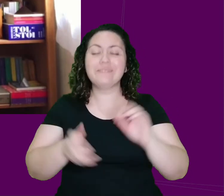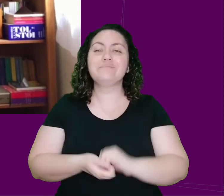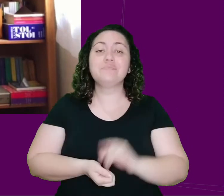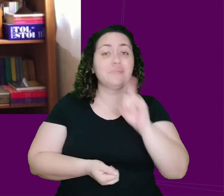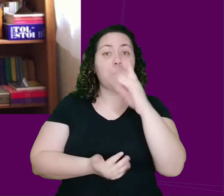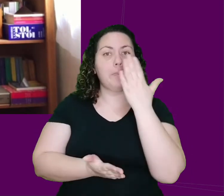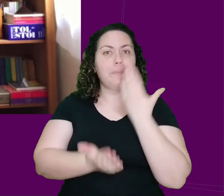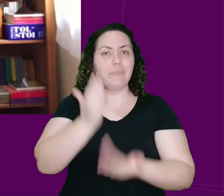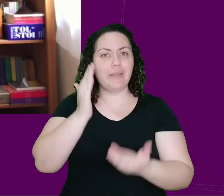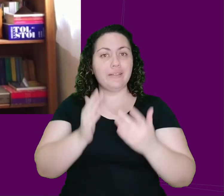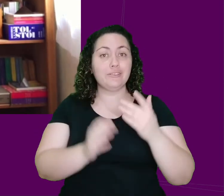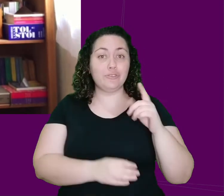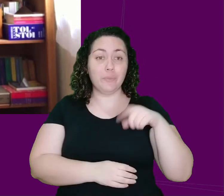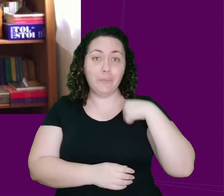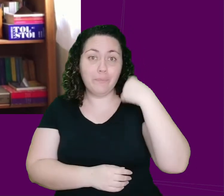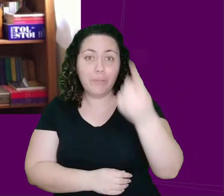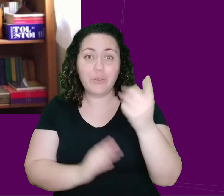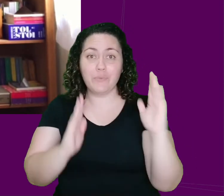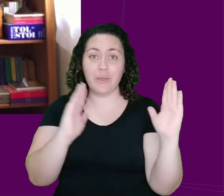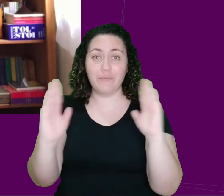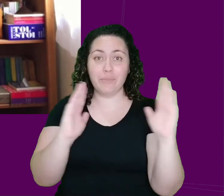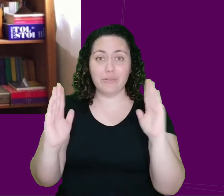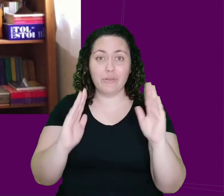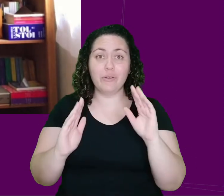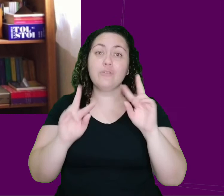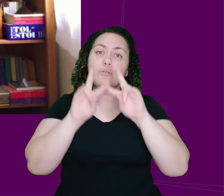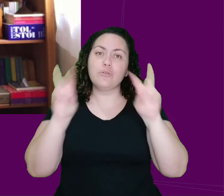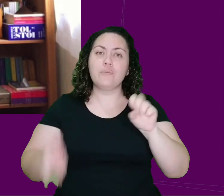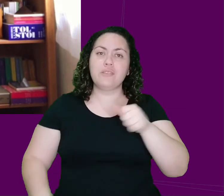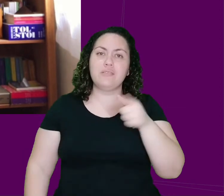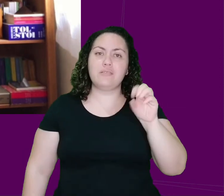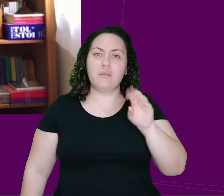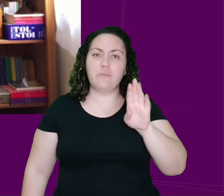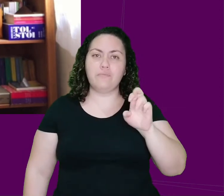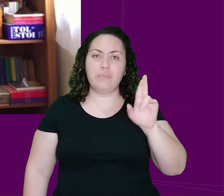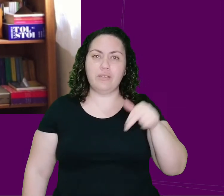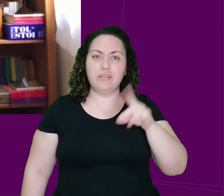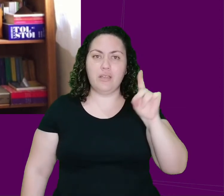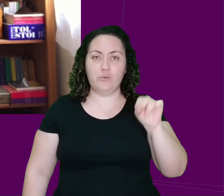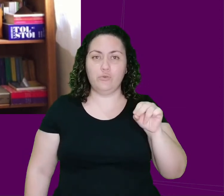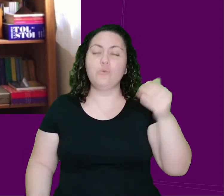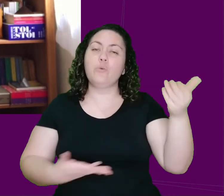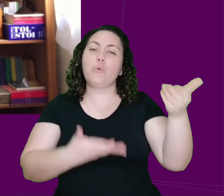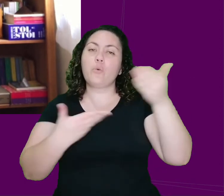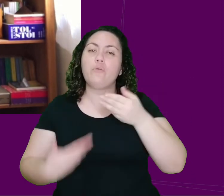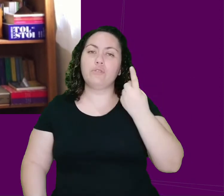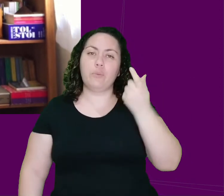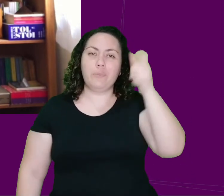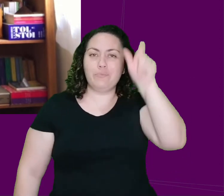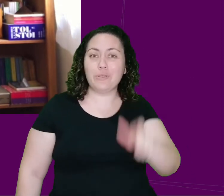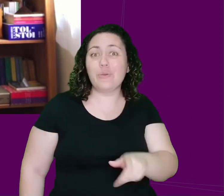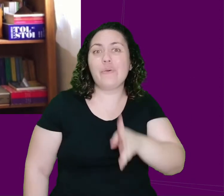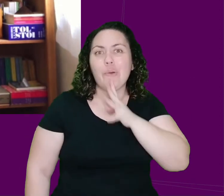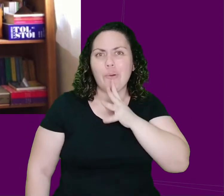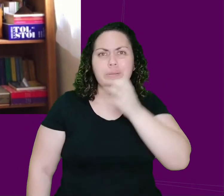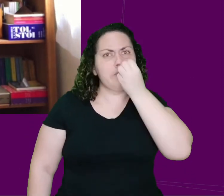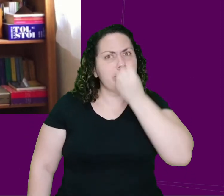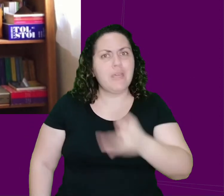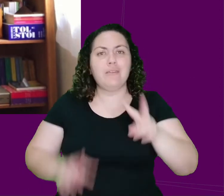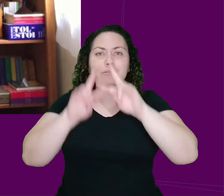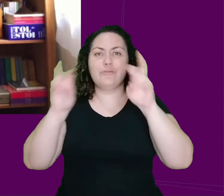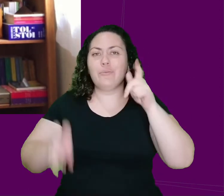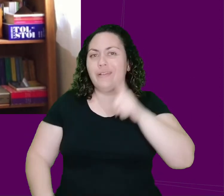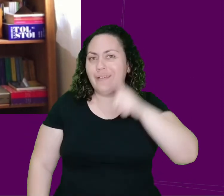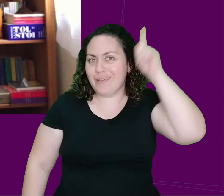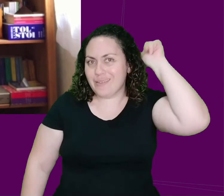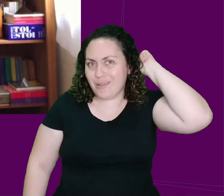vídeo e não percam o nosso próximo episódio sobre São Bernardo. Vamos trazer para um bate-papo uma pessoa que conhece muito bem o Graciliano e